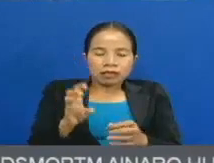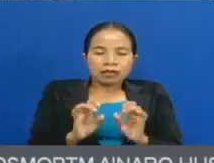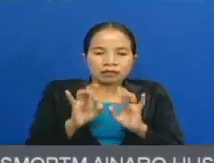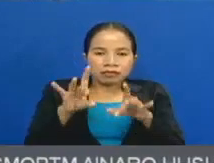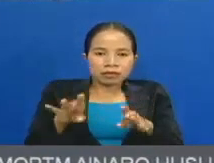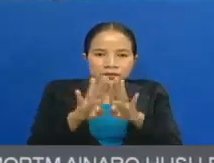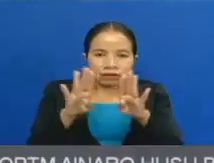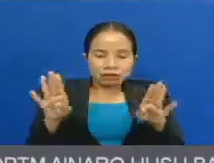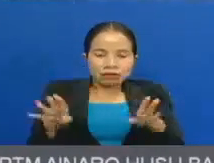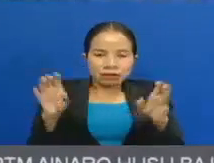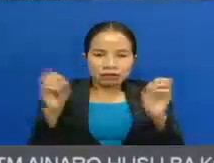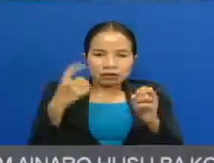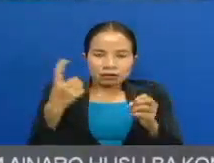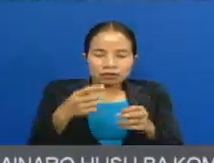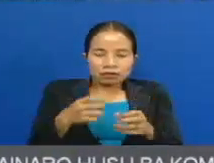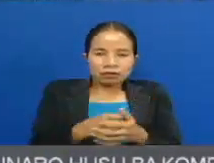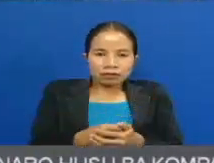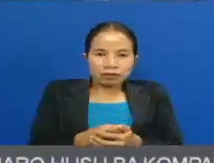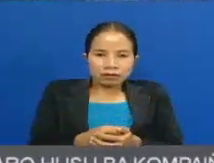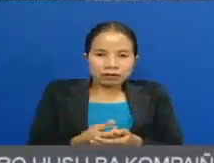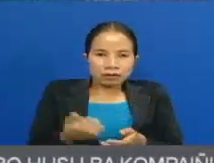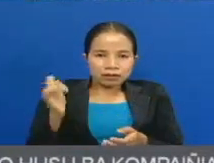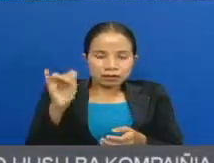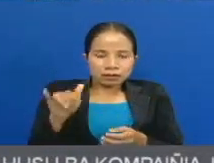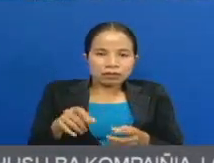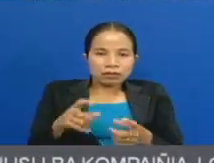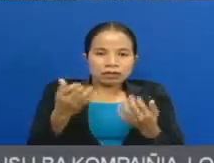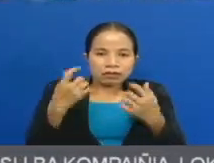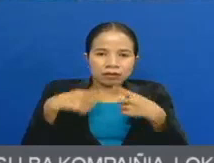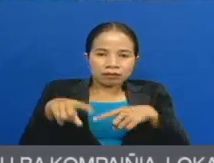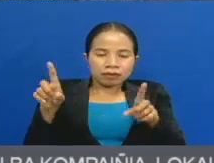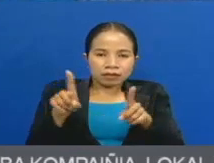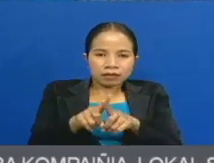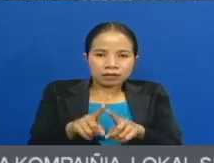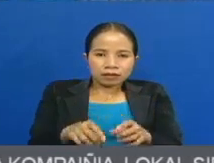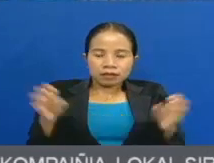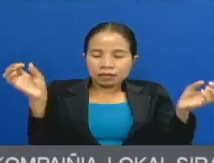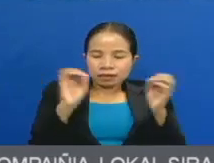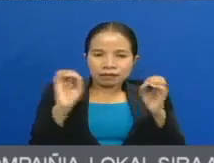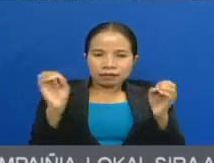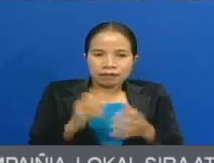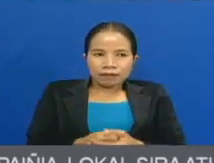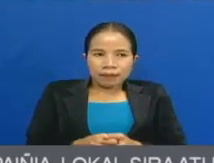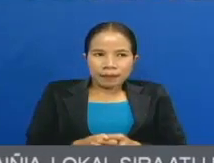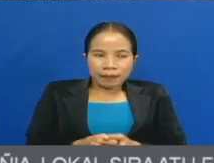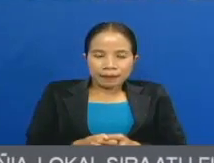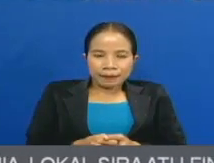cloque, lá os deitos simos se irão ver agora para ver a Anaskil, que está lá